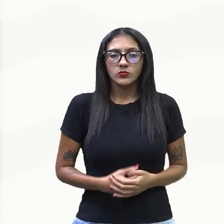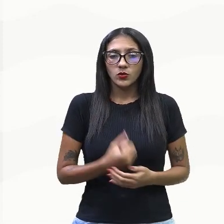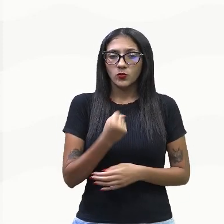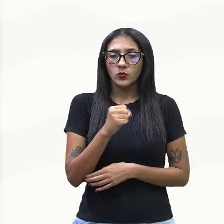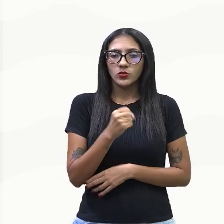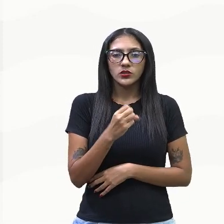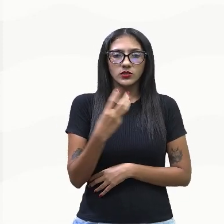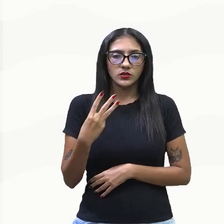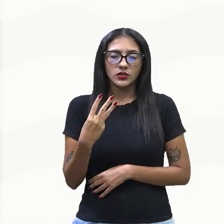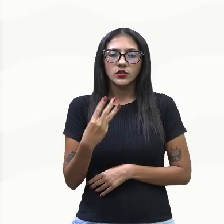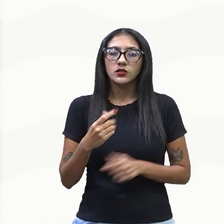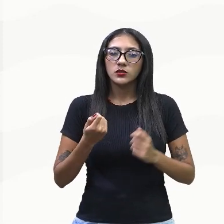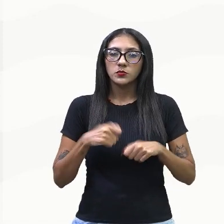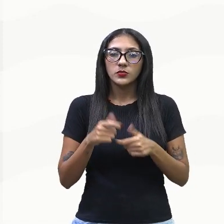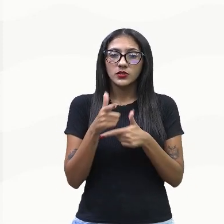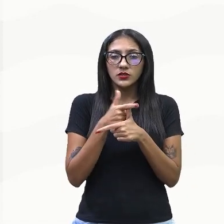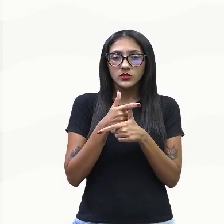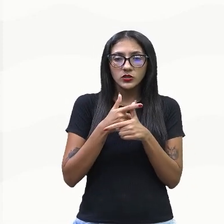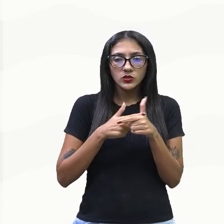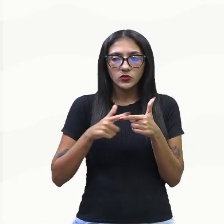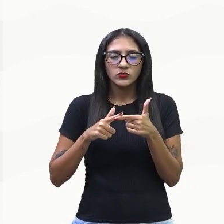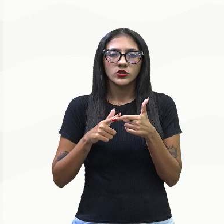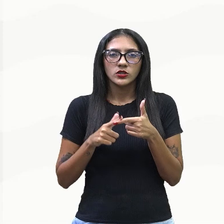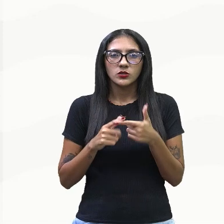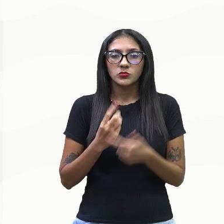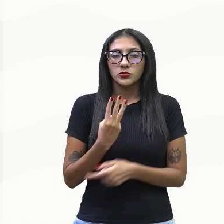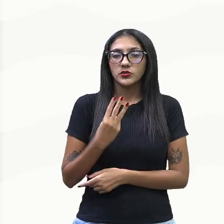Vamos dividir 83 por